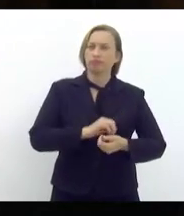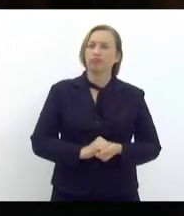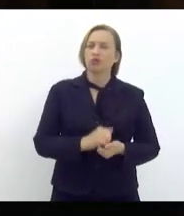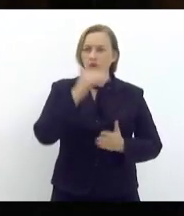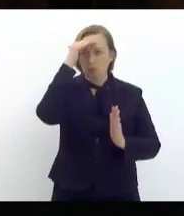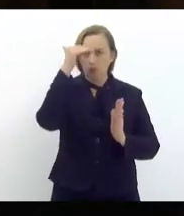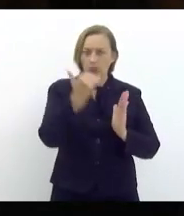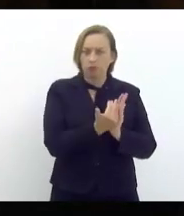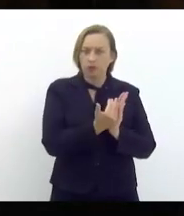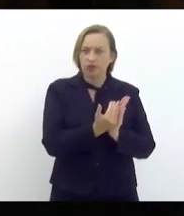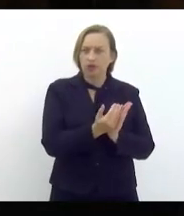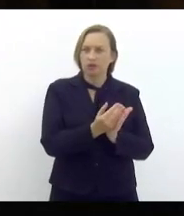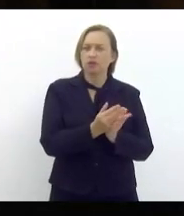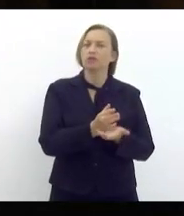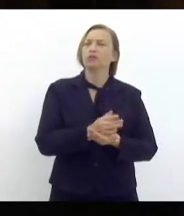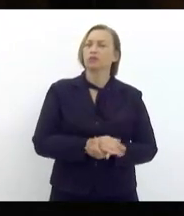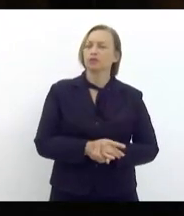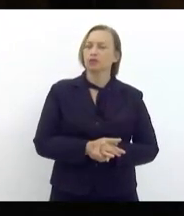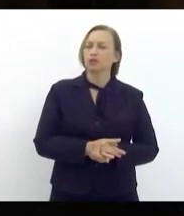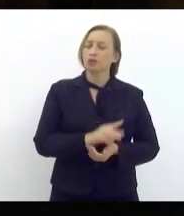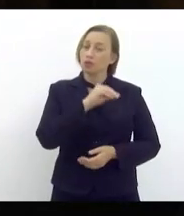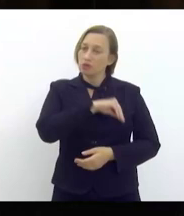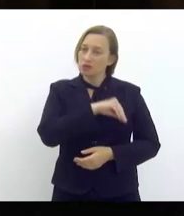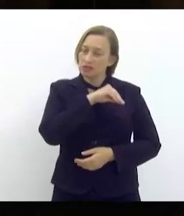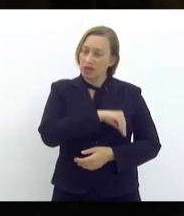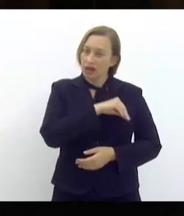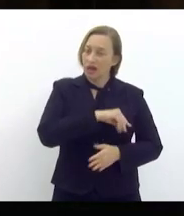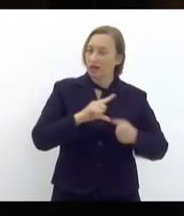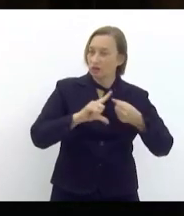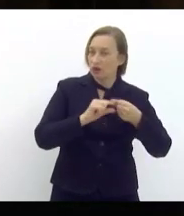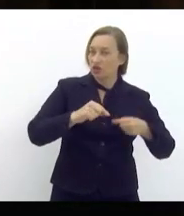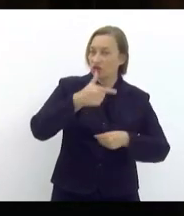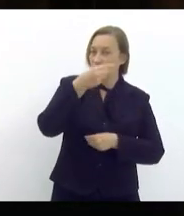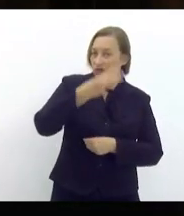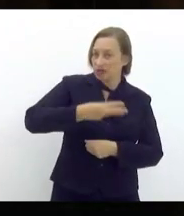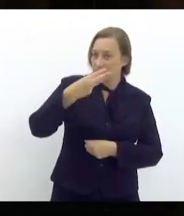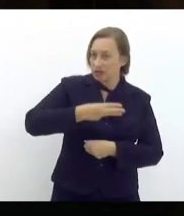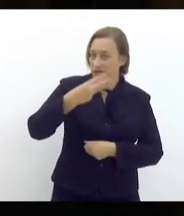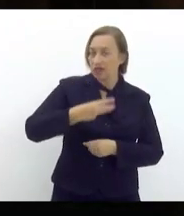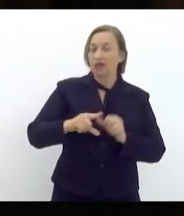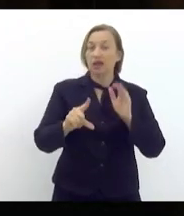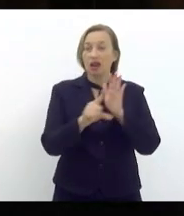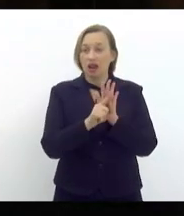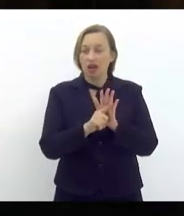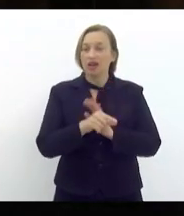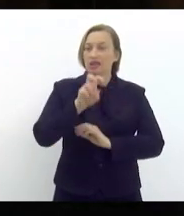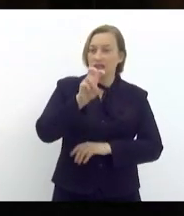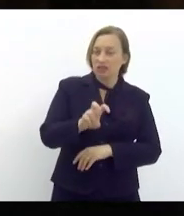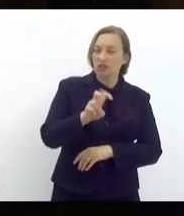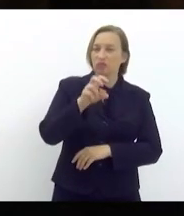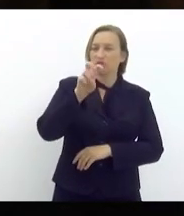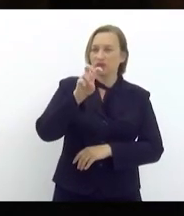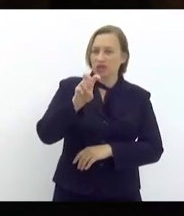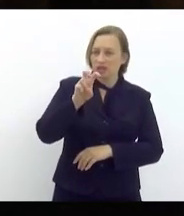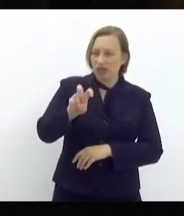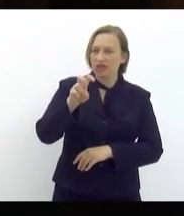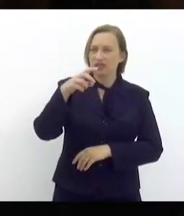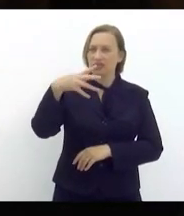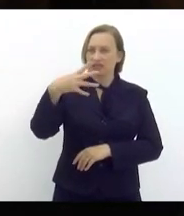o piso do magistério previsto no artigo 3º da lei 5.539